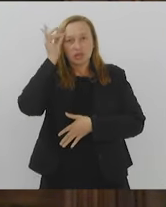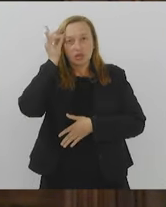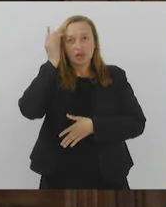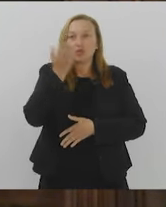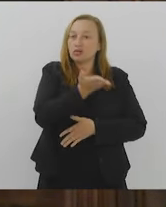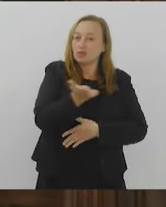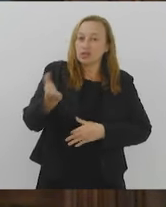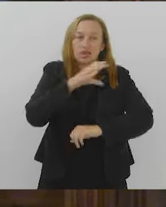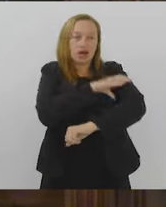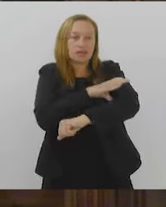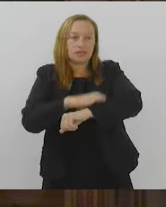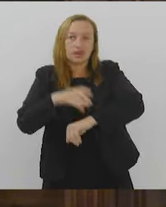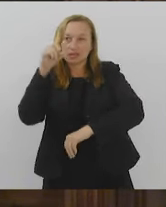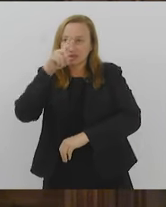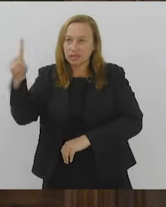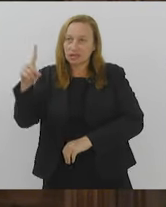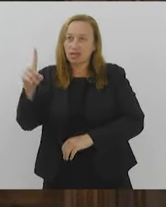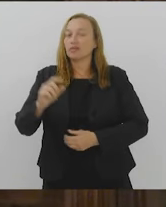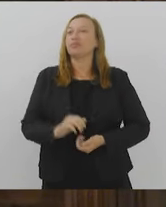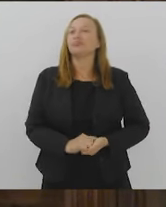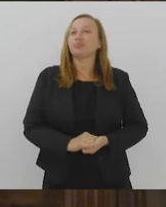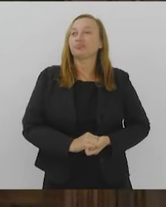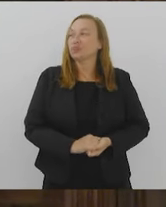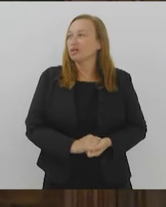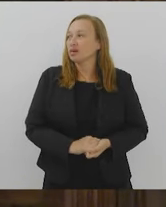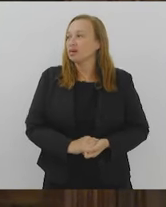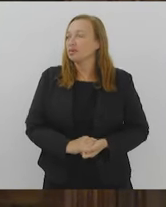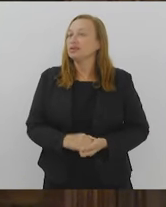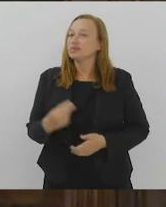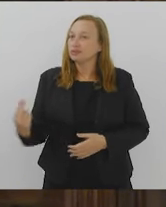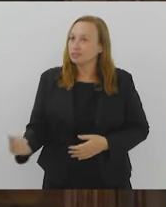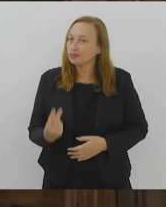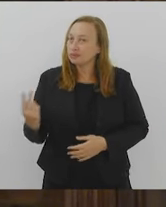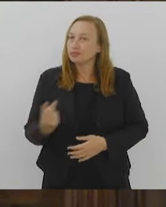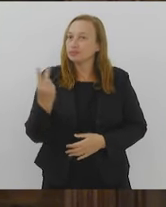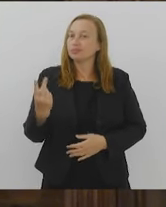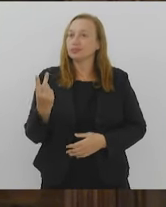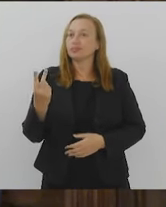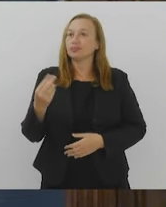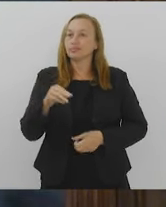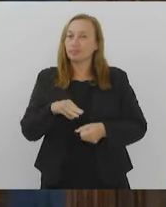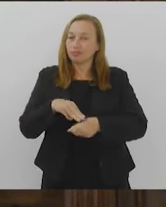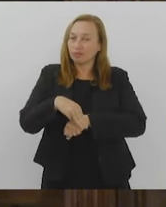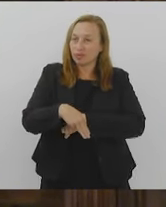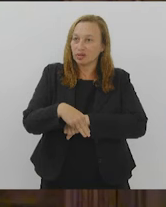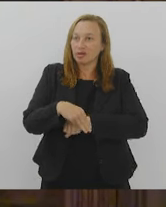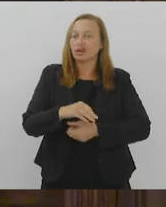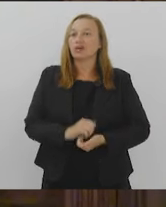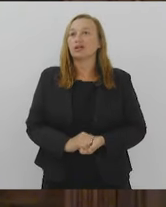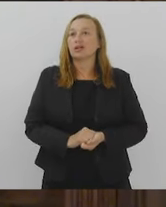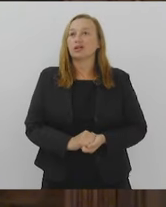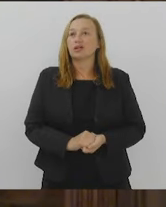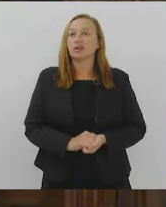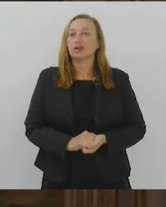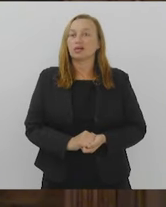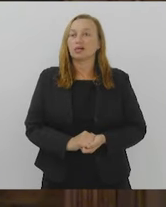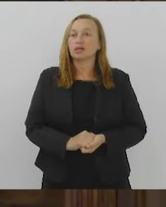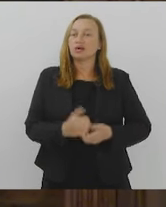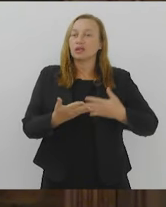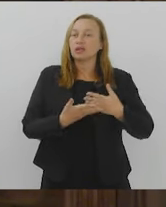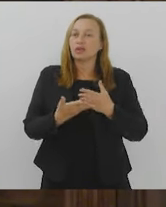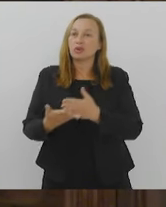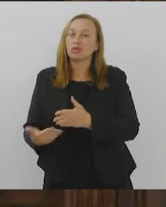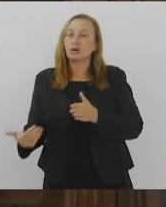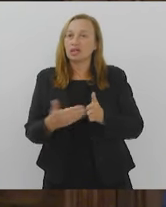Deus devem ser honradas como um ministério que trouxe o Brasil até aqui e o